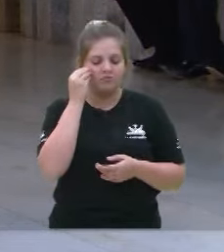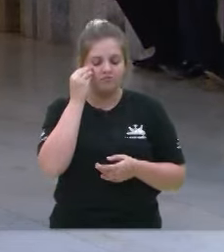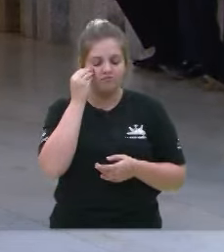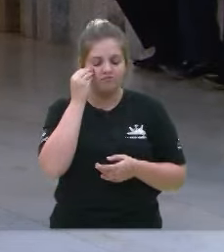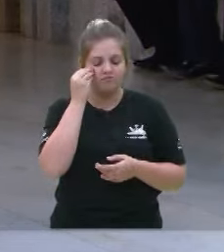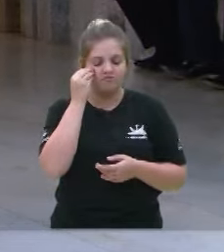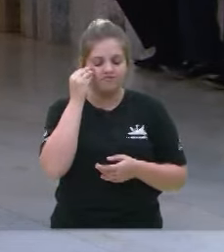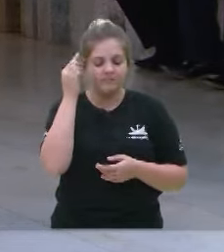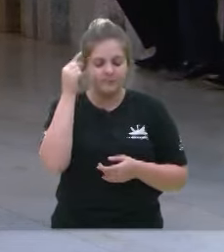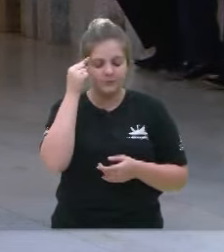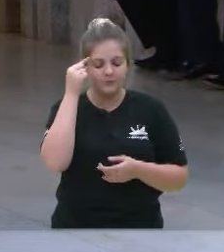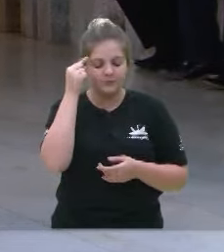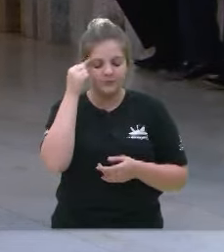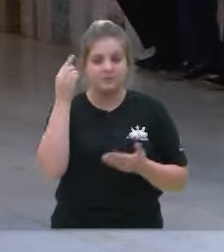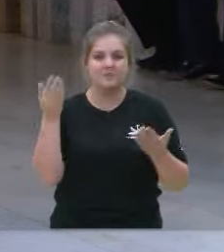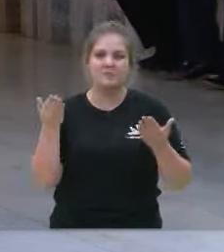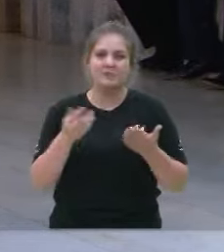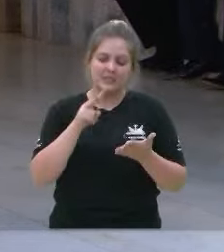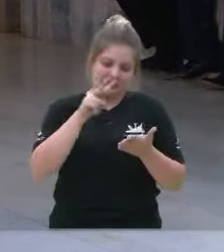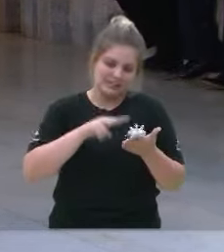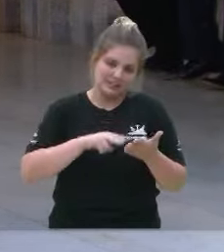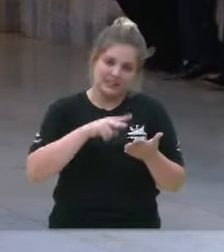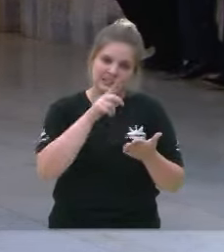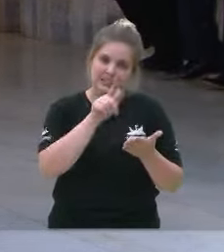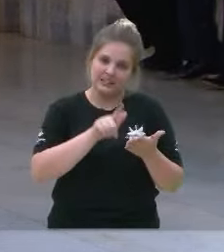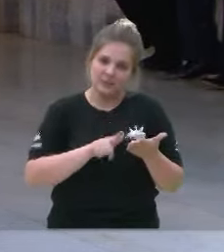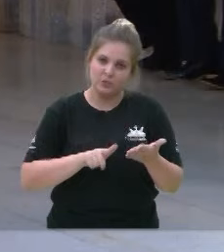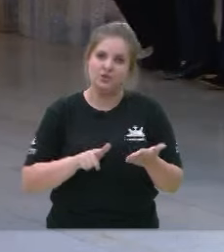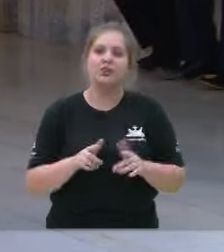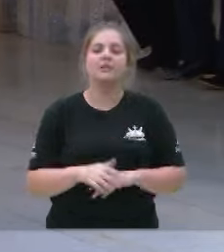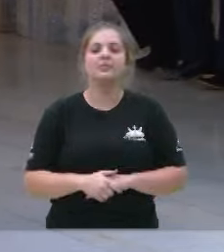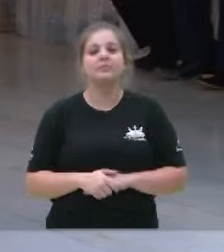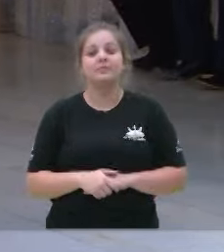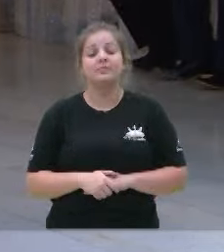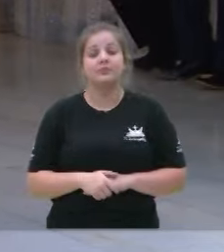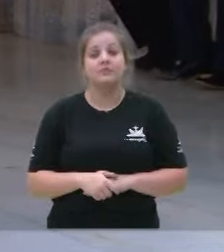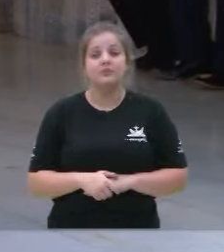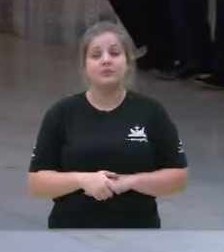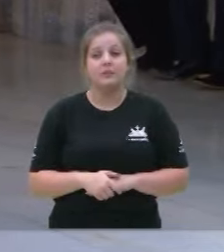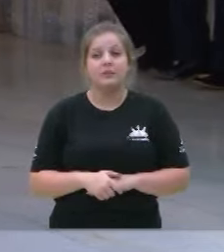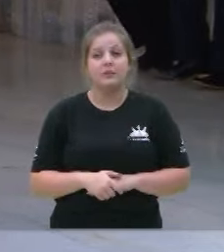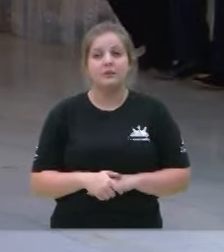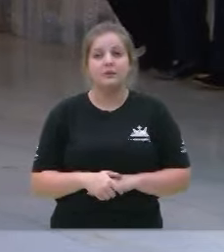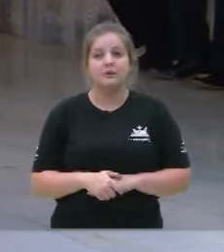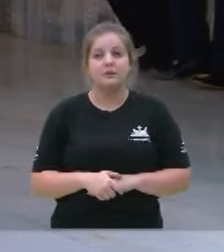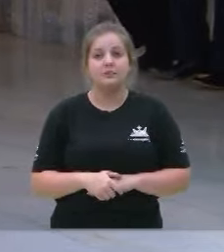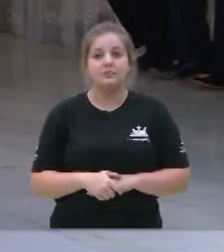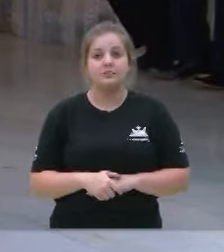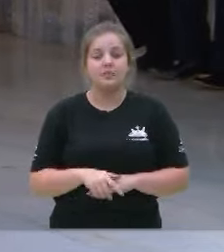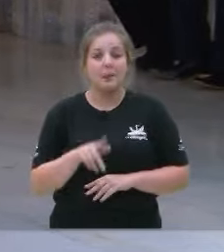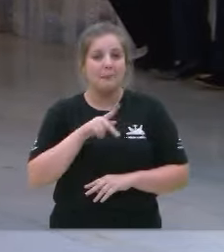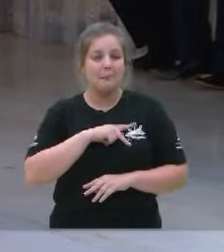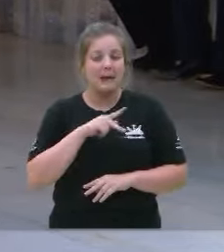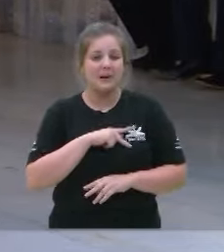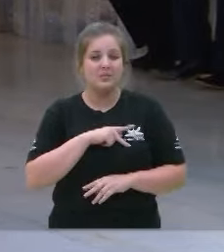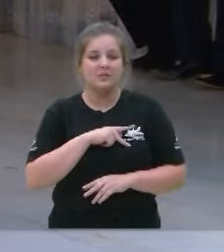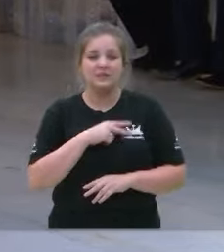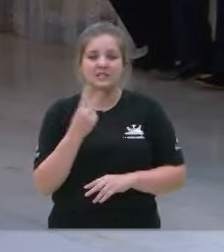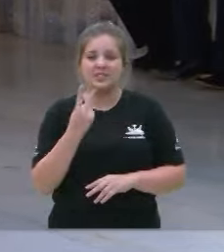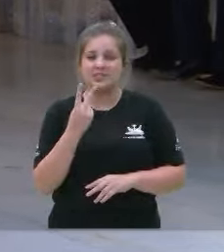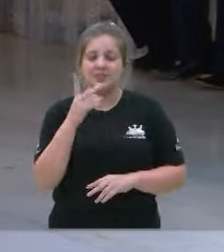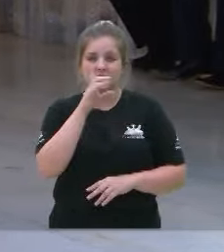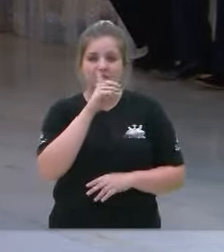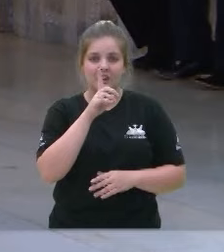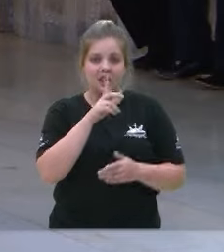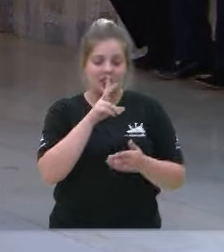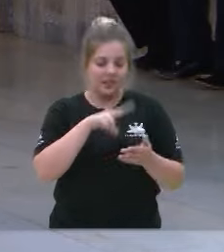refletir este contexto litúrgico e Paulo na segunda leitura trazia exatamente uma